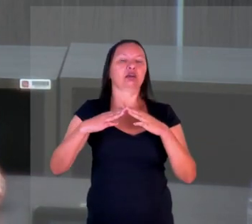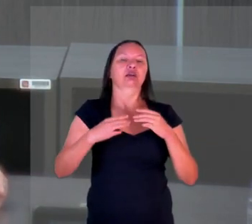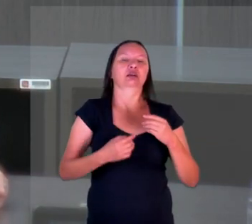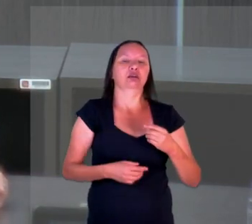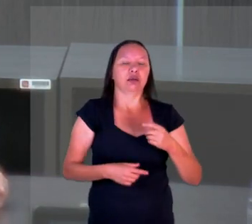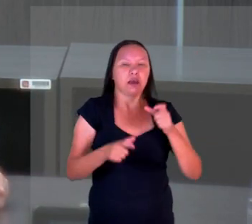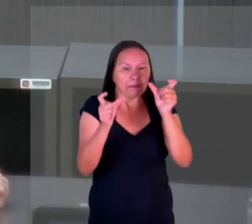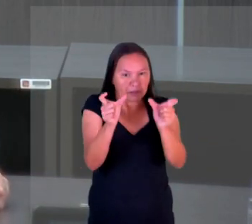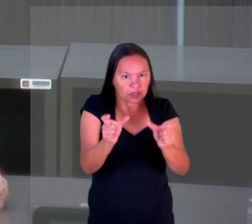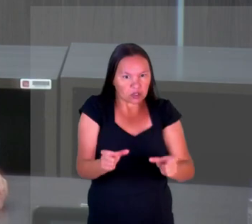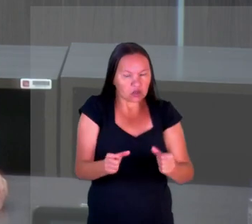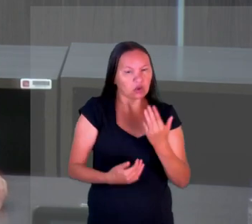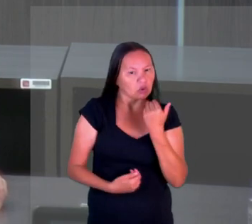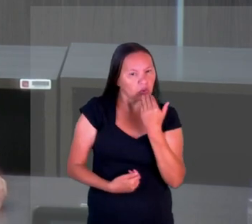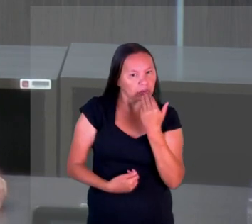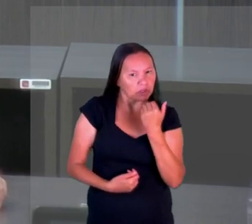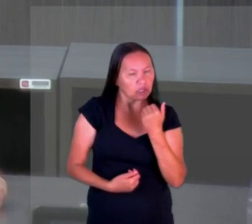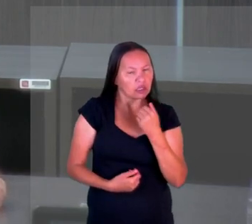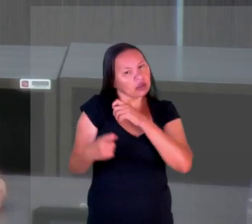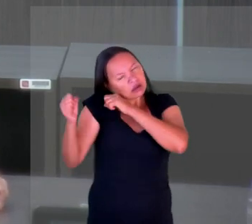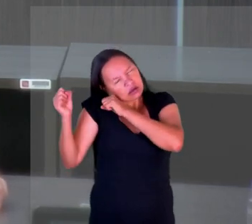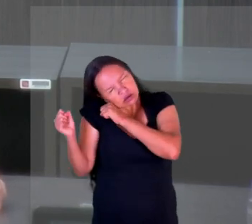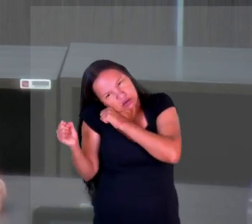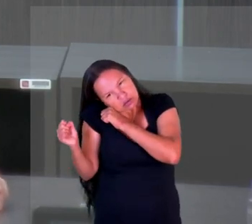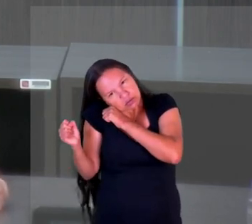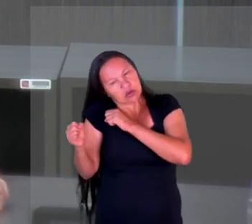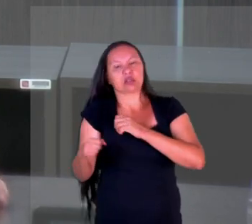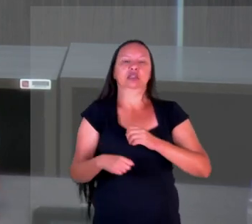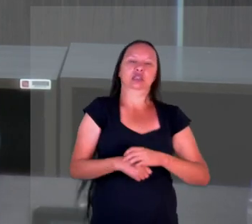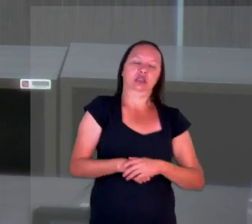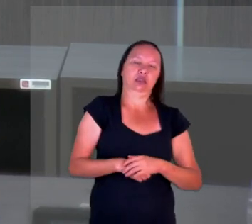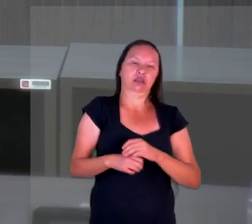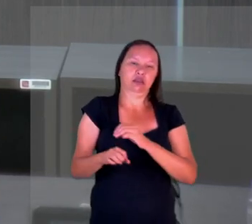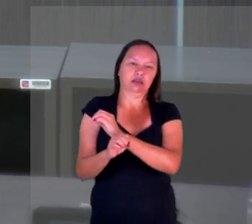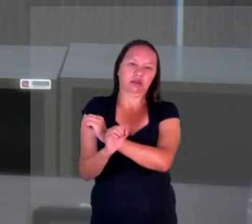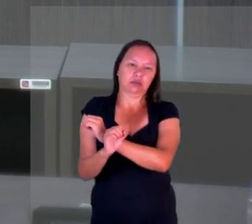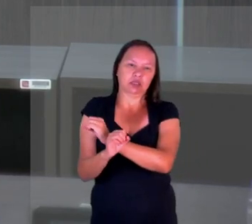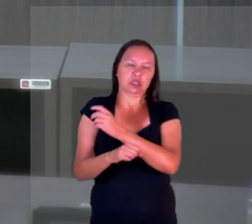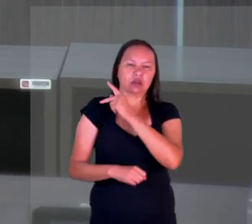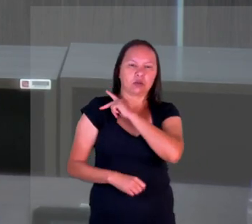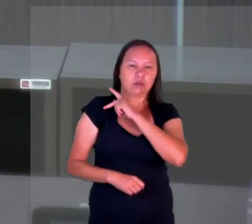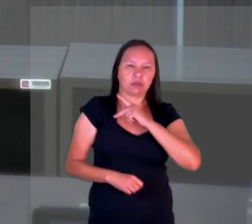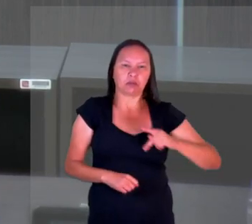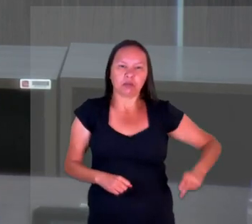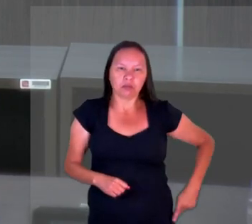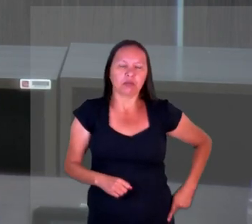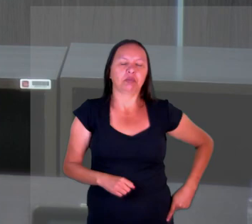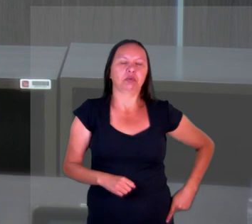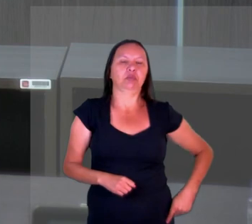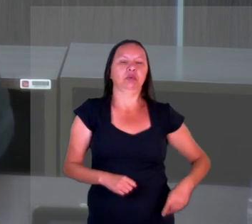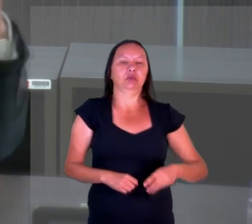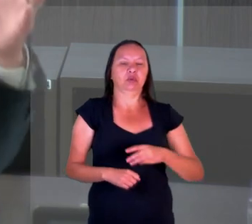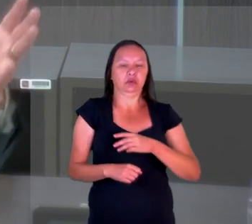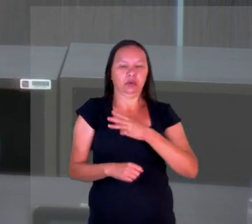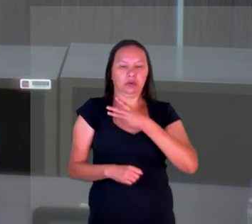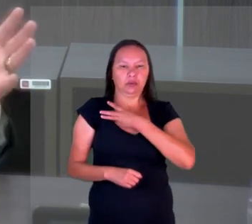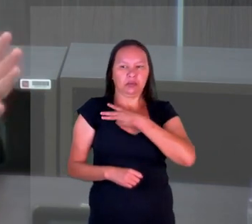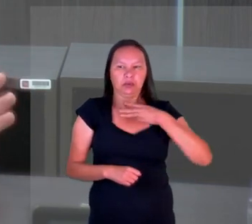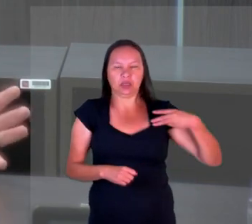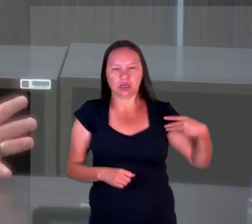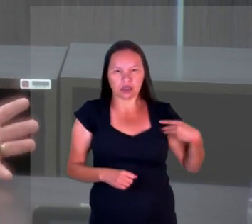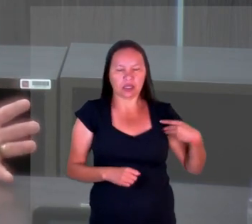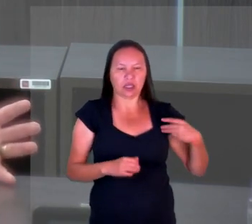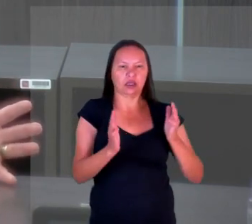o nosso apoio Incondicional do Ministério Público militar h mais essa iniciativa alvissareira desta casa que